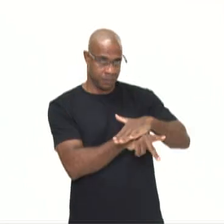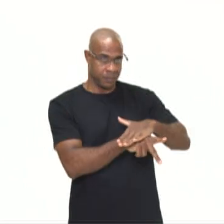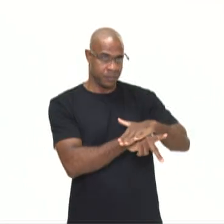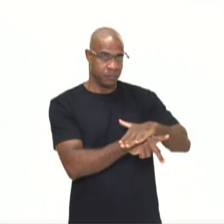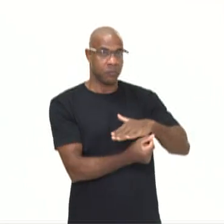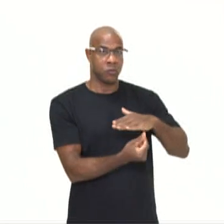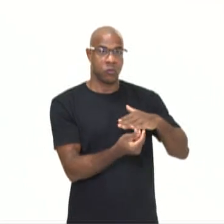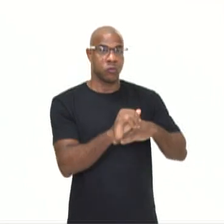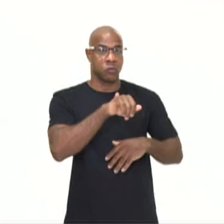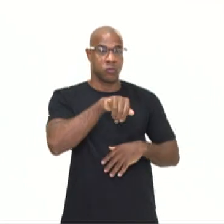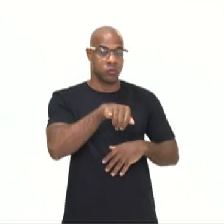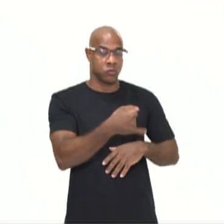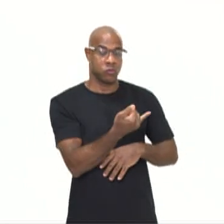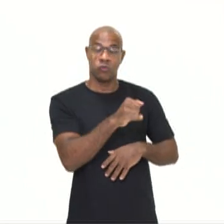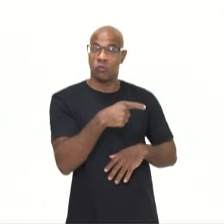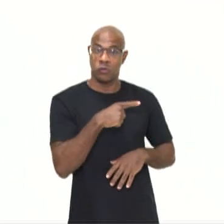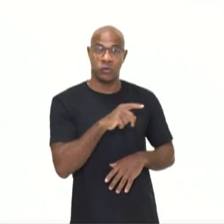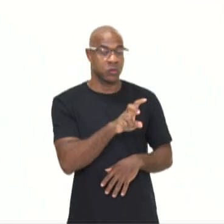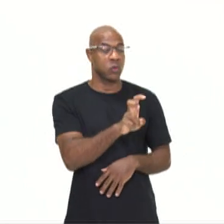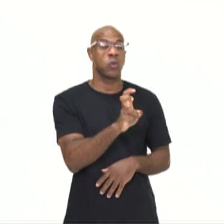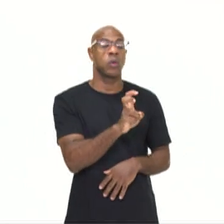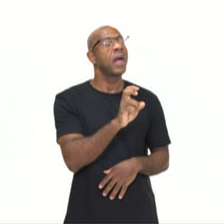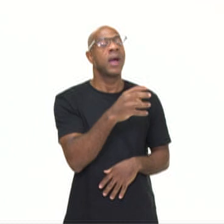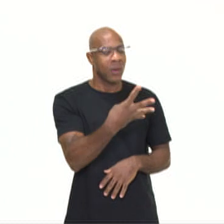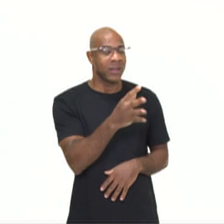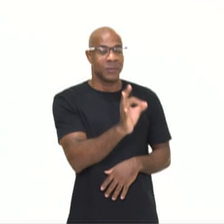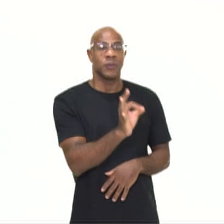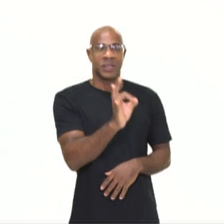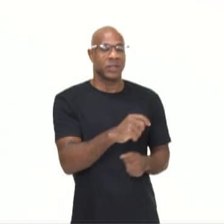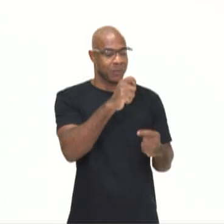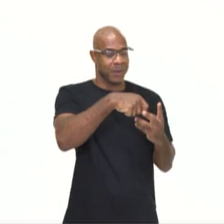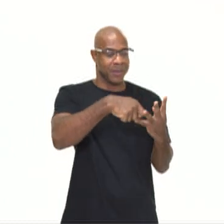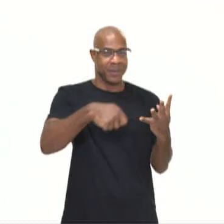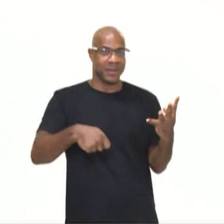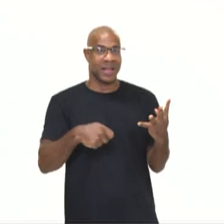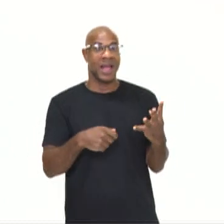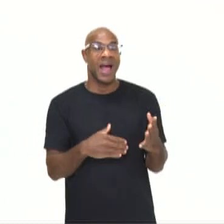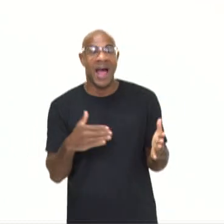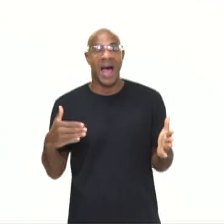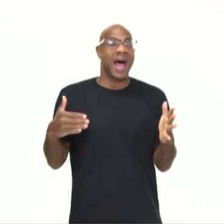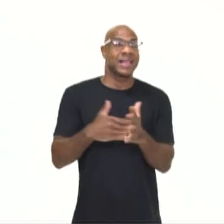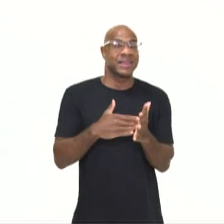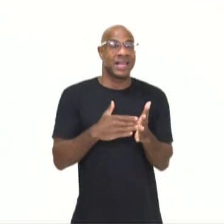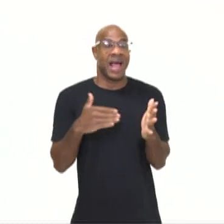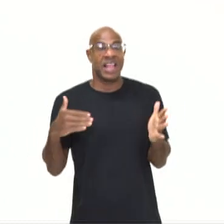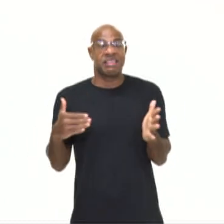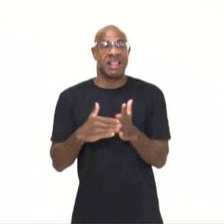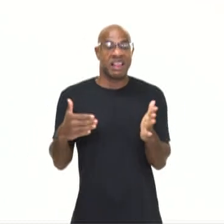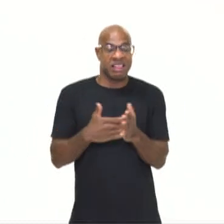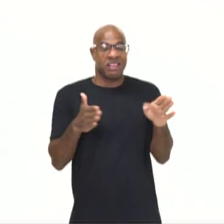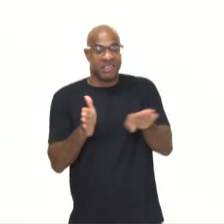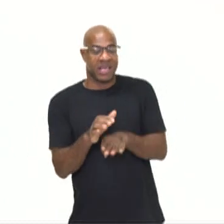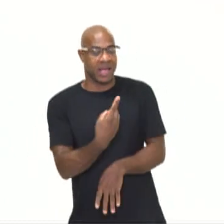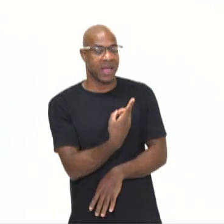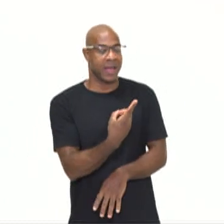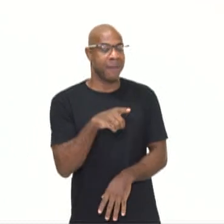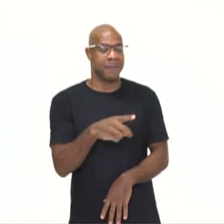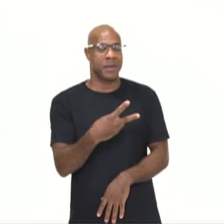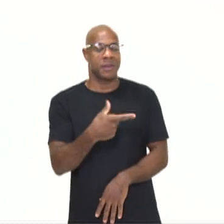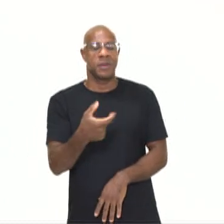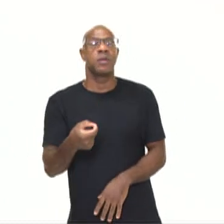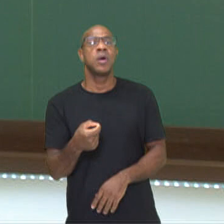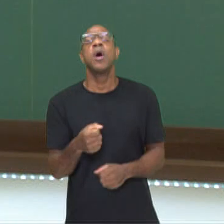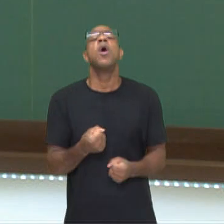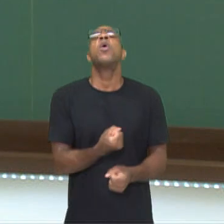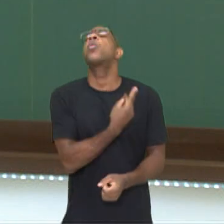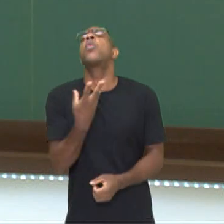vai render 4% ao mês, até completar os 1.200. Quanto tempo vai demorar para ele conseguir comprar